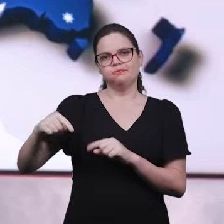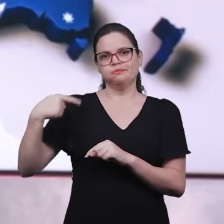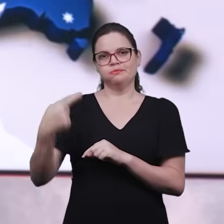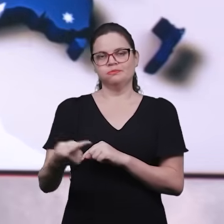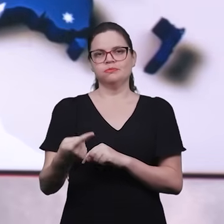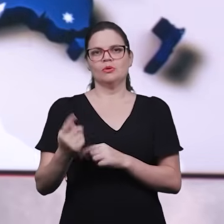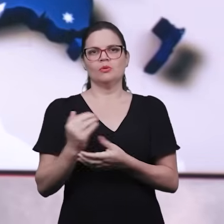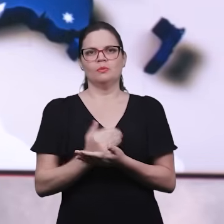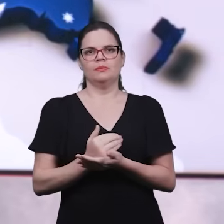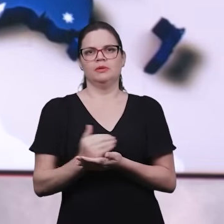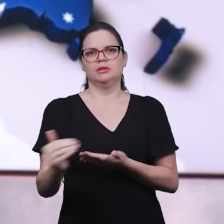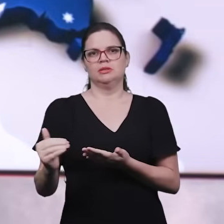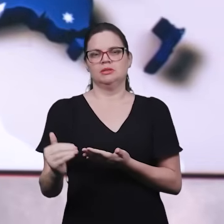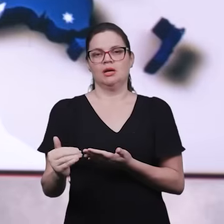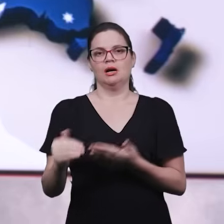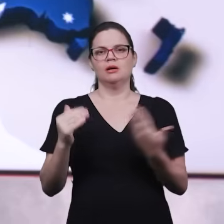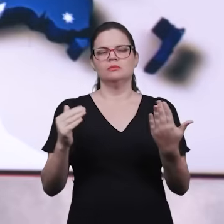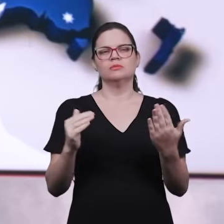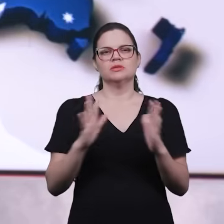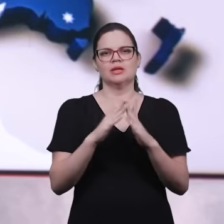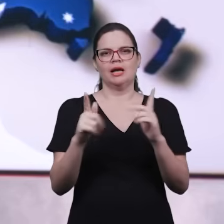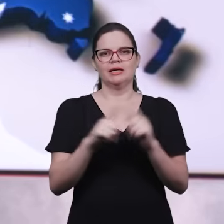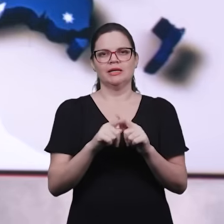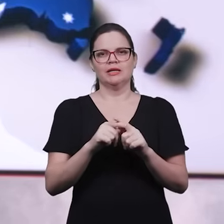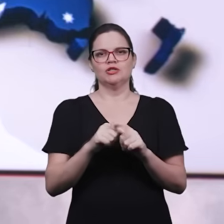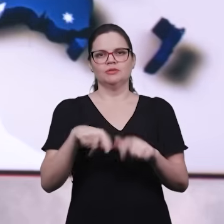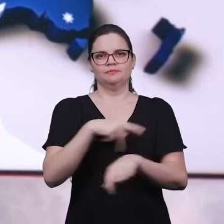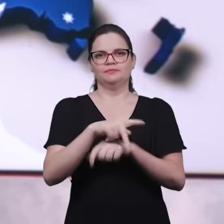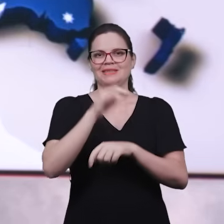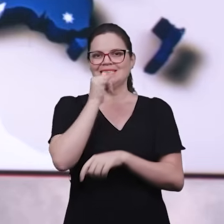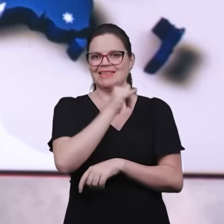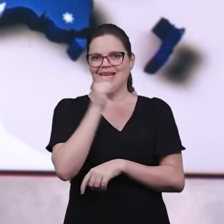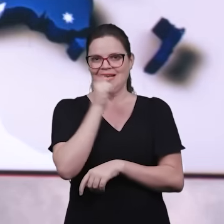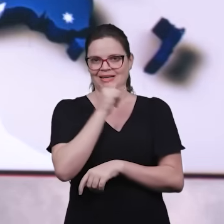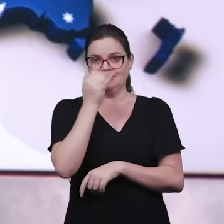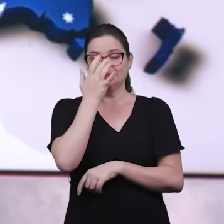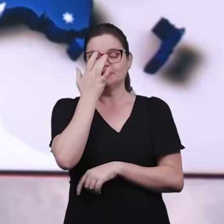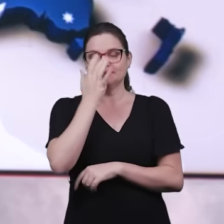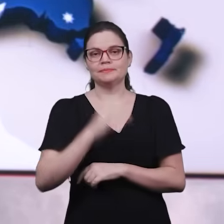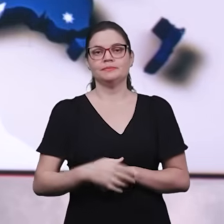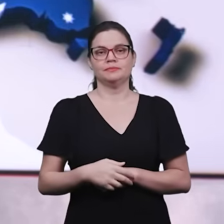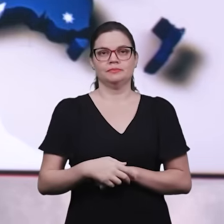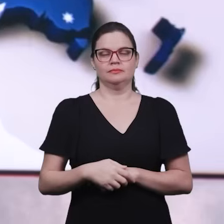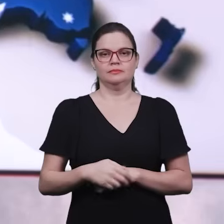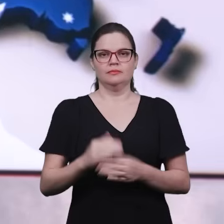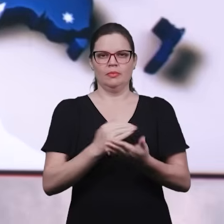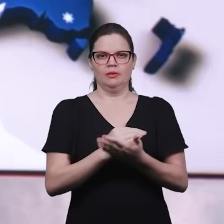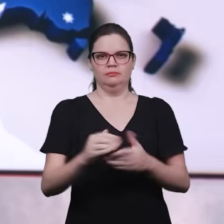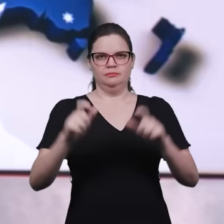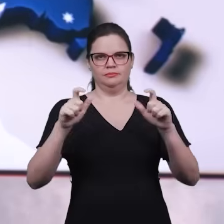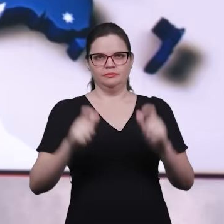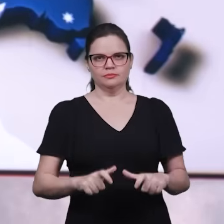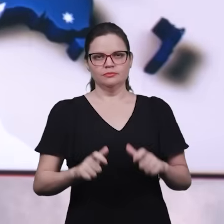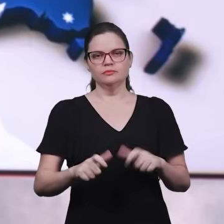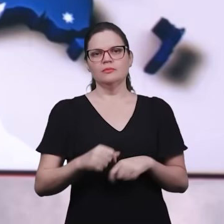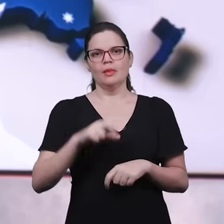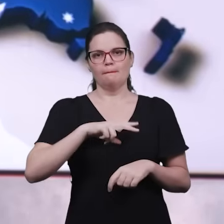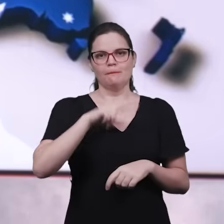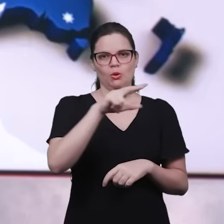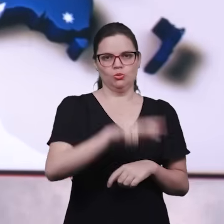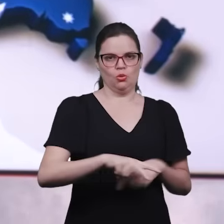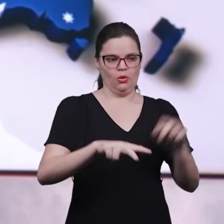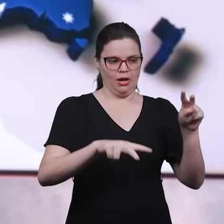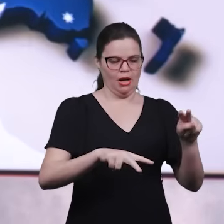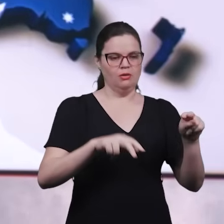nós começamos a igreja na Itália. Começamos um trabalho em Mantova, através